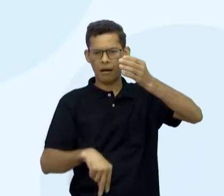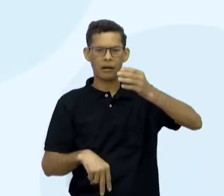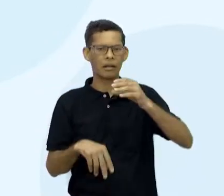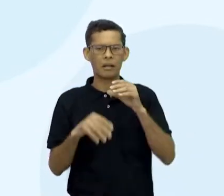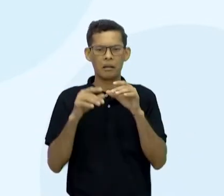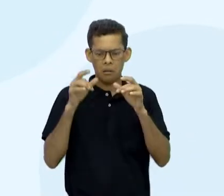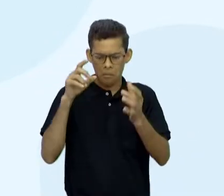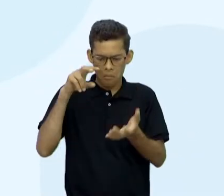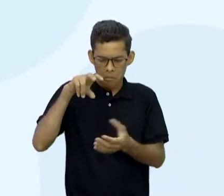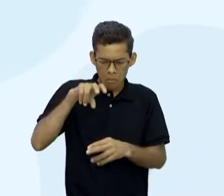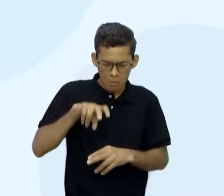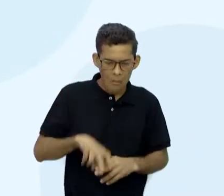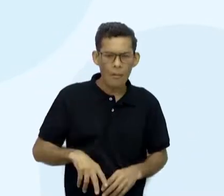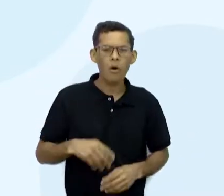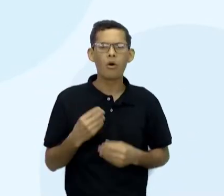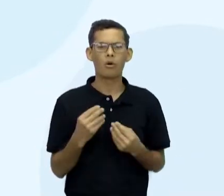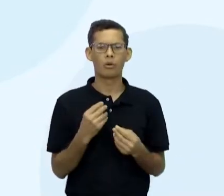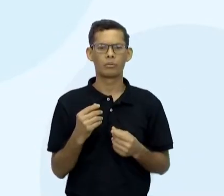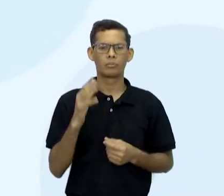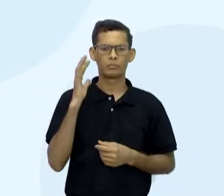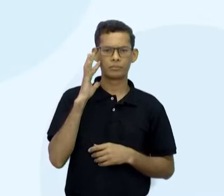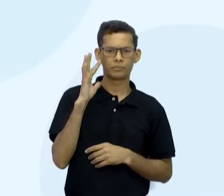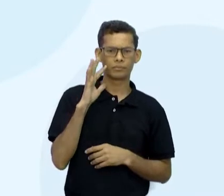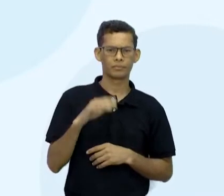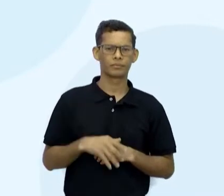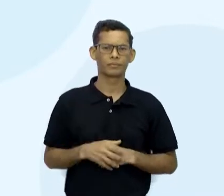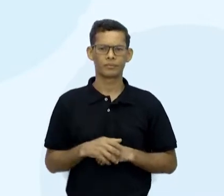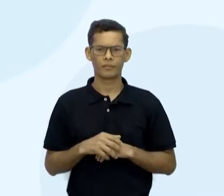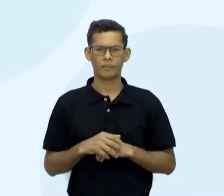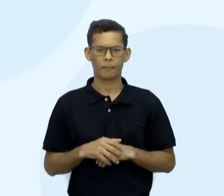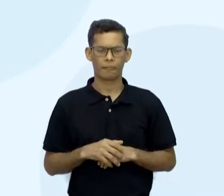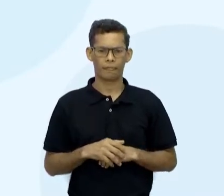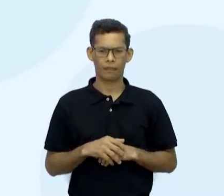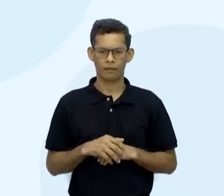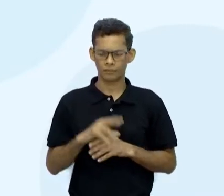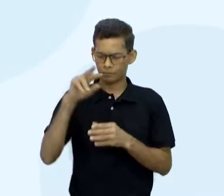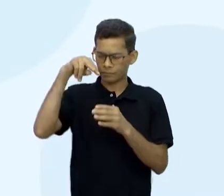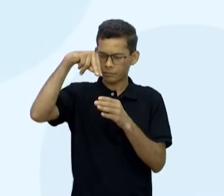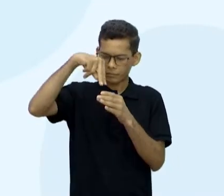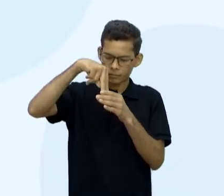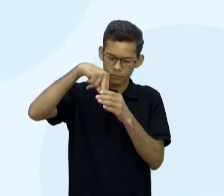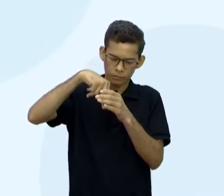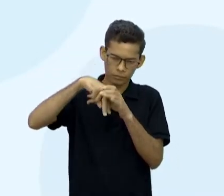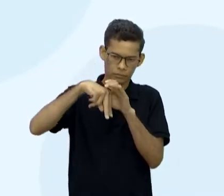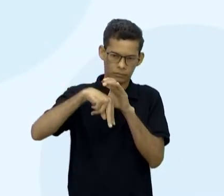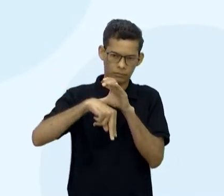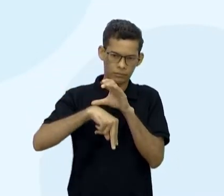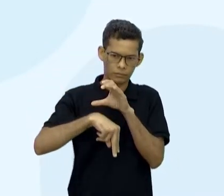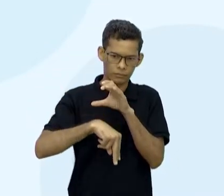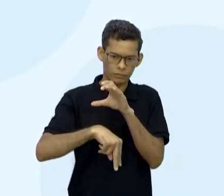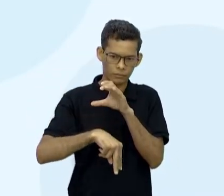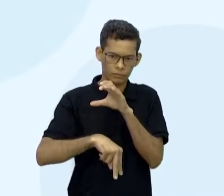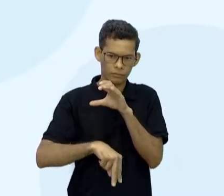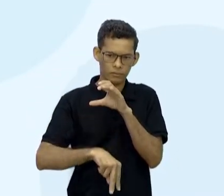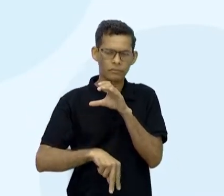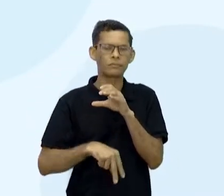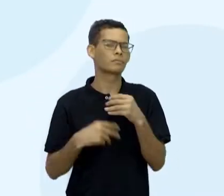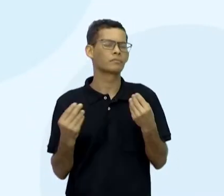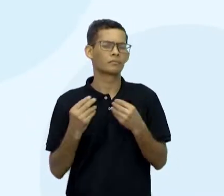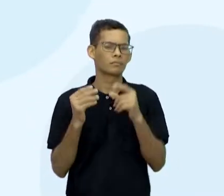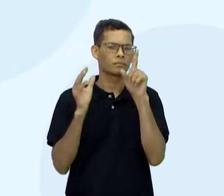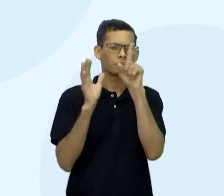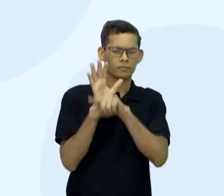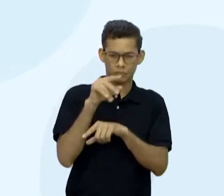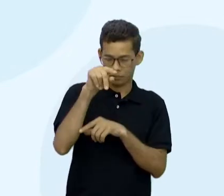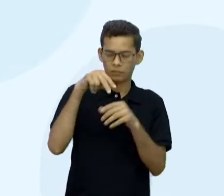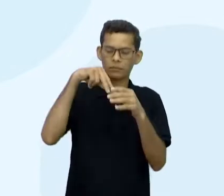Gibarina. Com o chapéuzinho dela. De baixo está lá em cima. Aí você cai ali. A pergunta é, conforme você